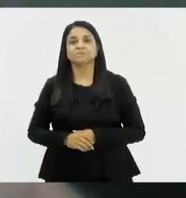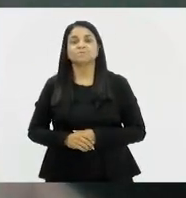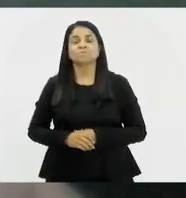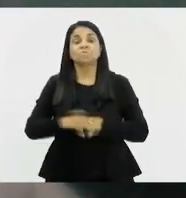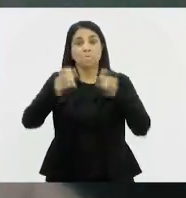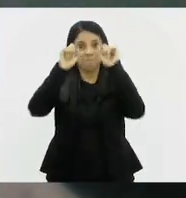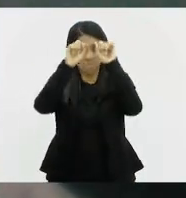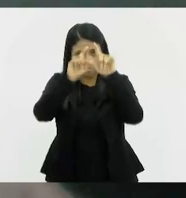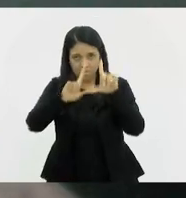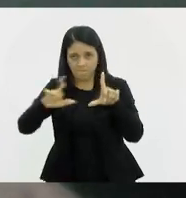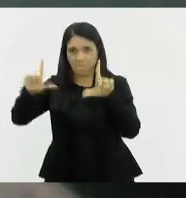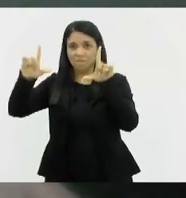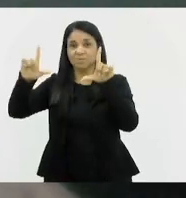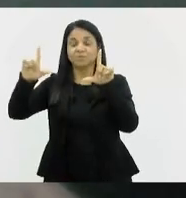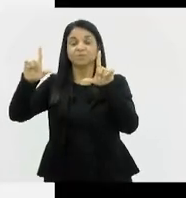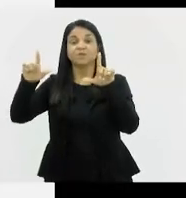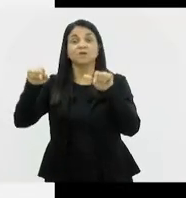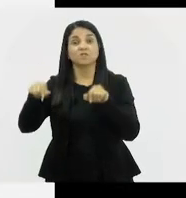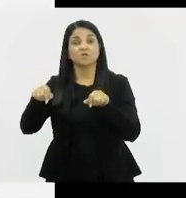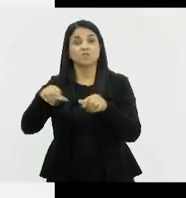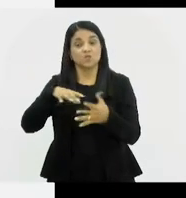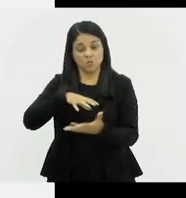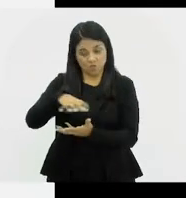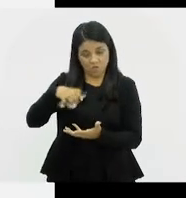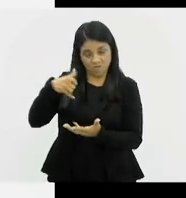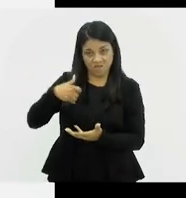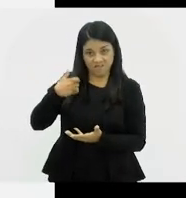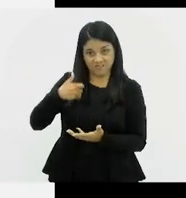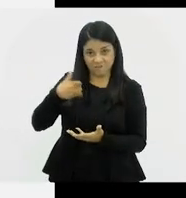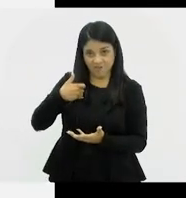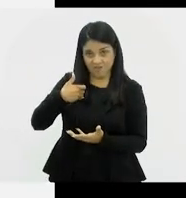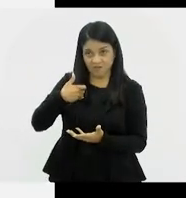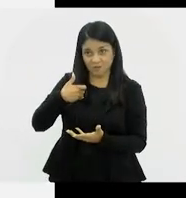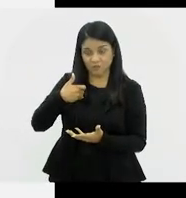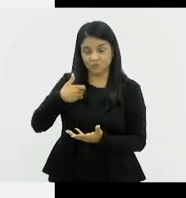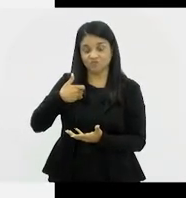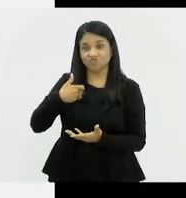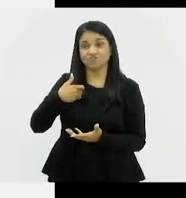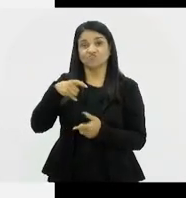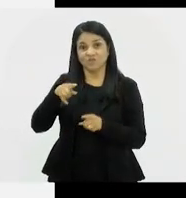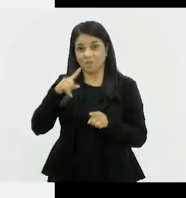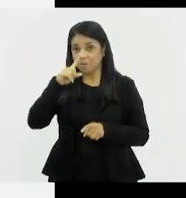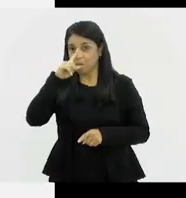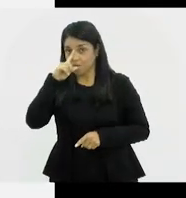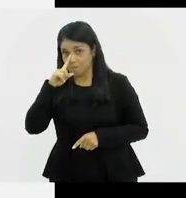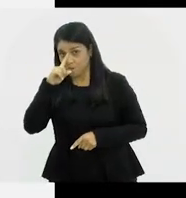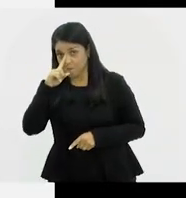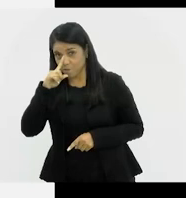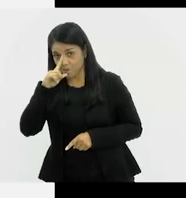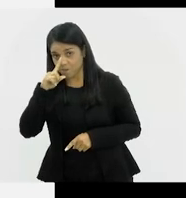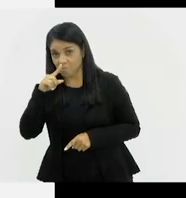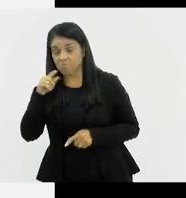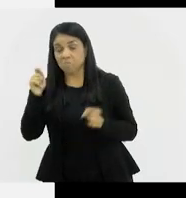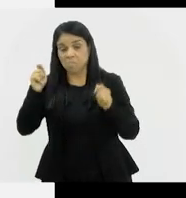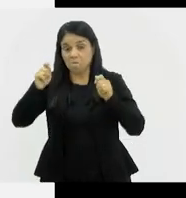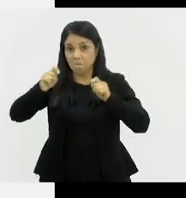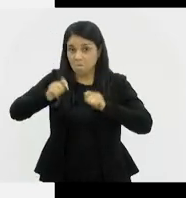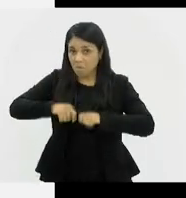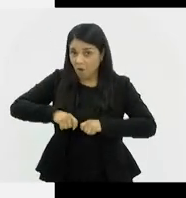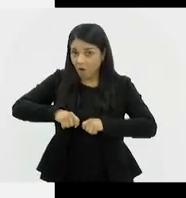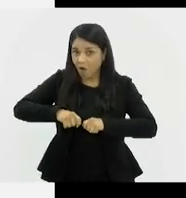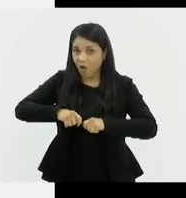contrário, o envelhecimento vai trazendo riscos. Riscos esse que pode comprometer o